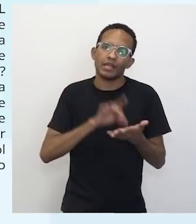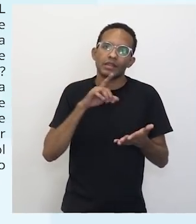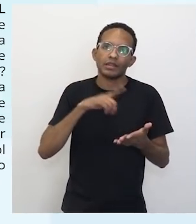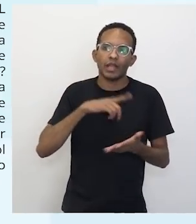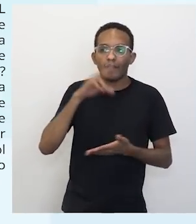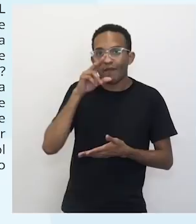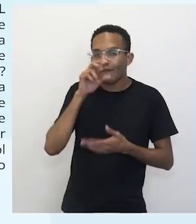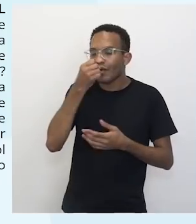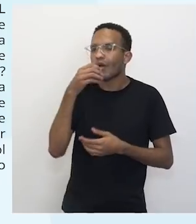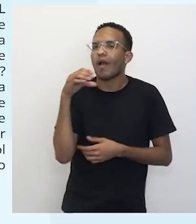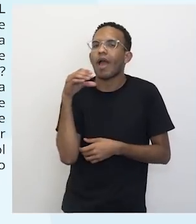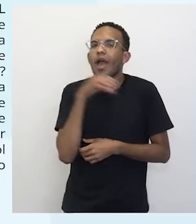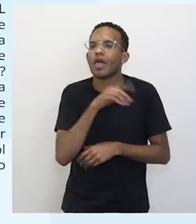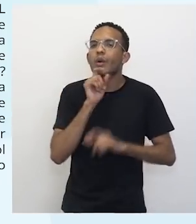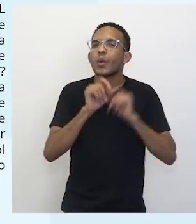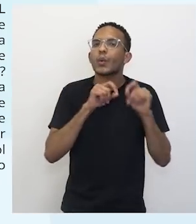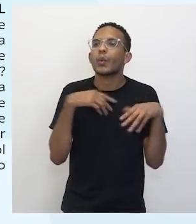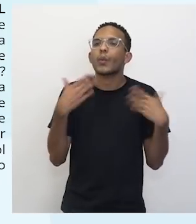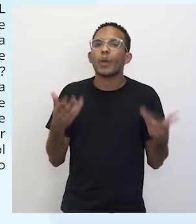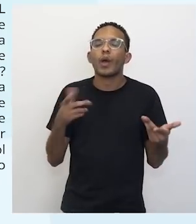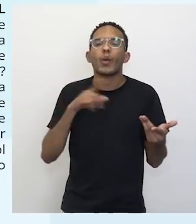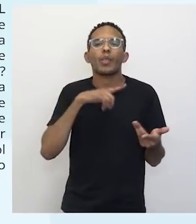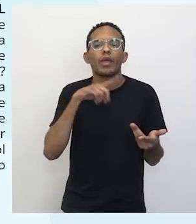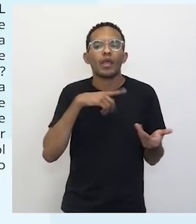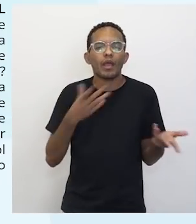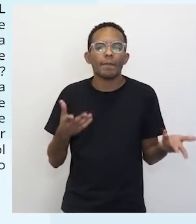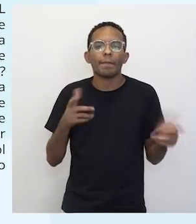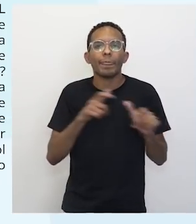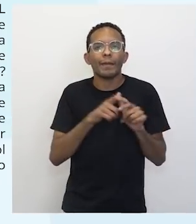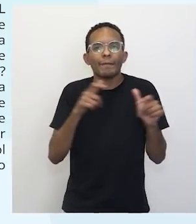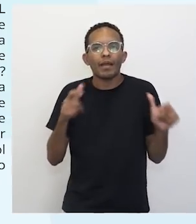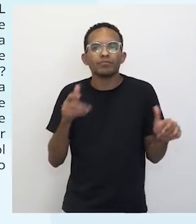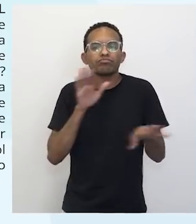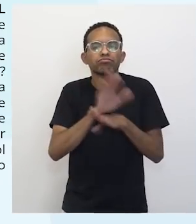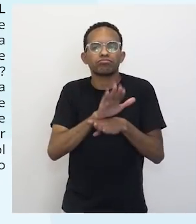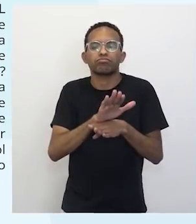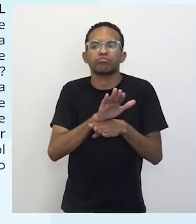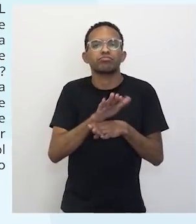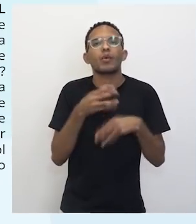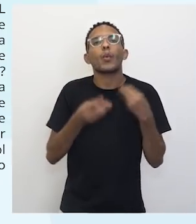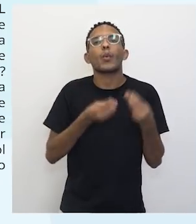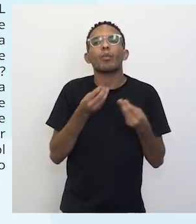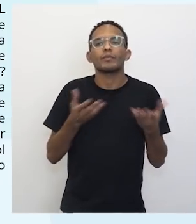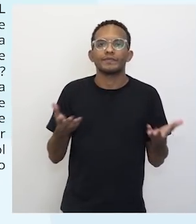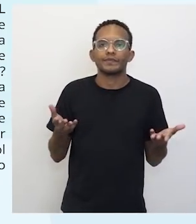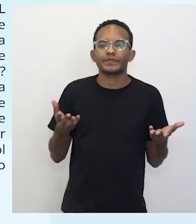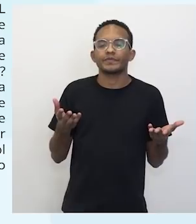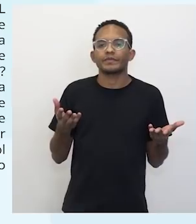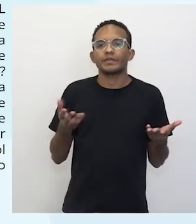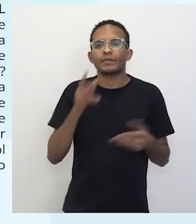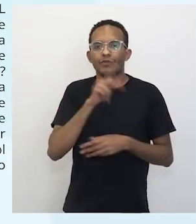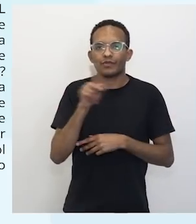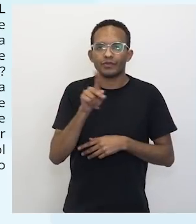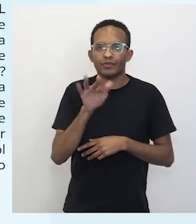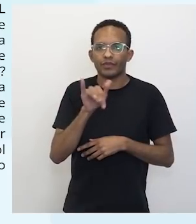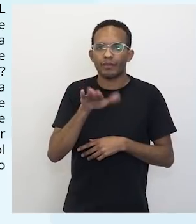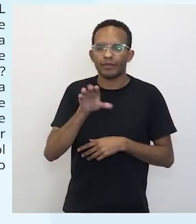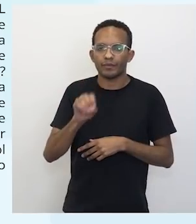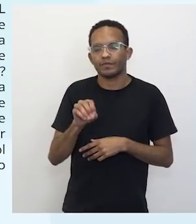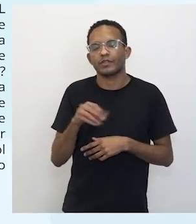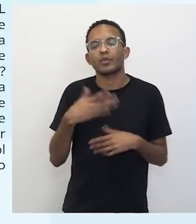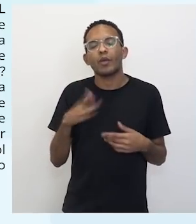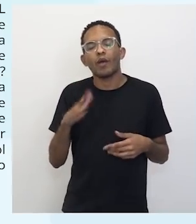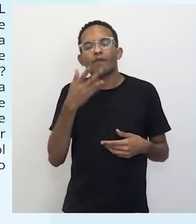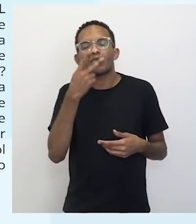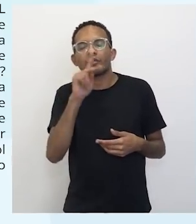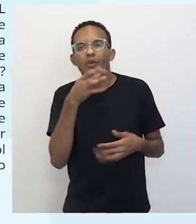poder calorífico? Qual eu vou ter maior rendimento? Então aqui, professor Fábio, qual você